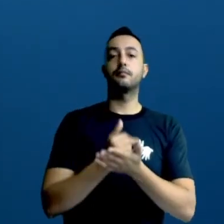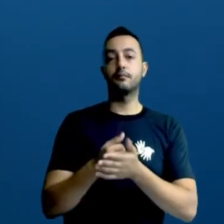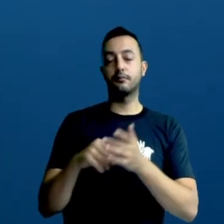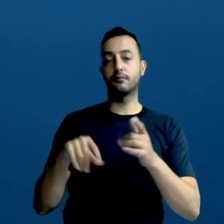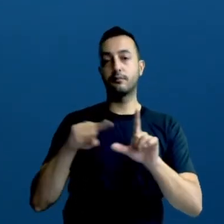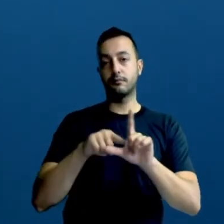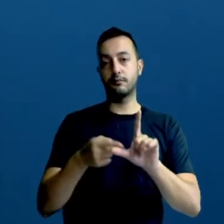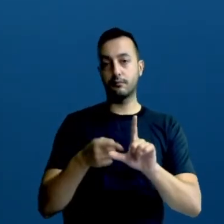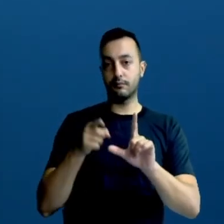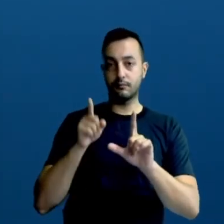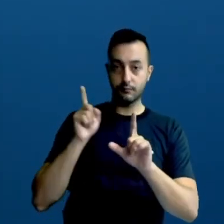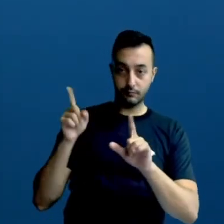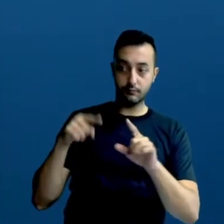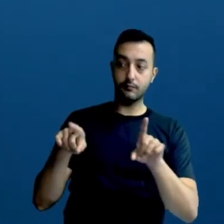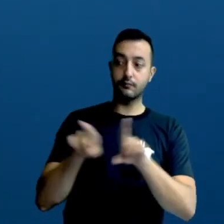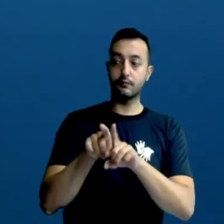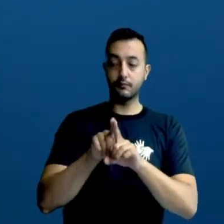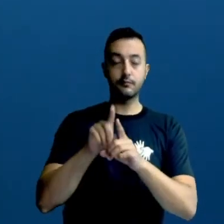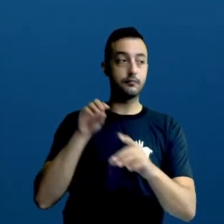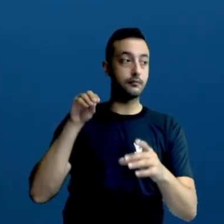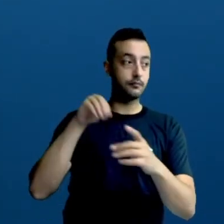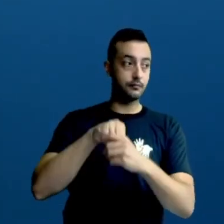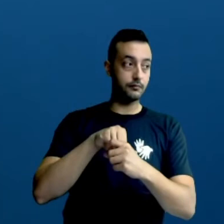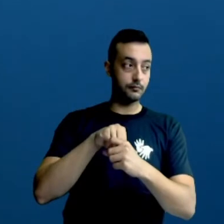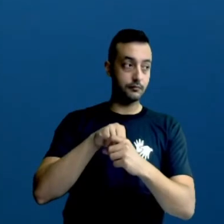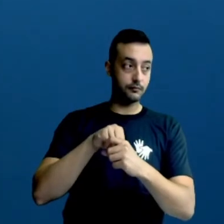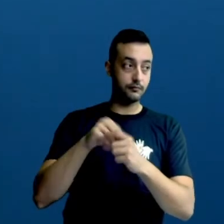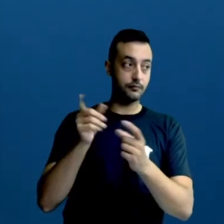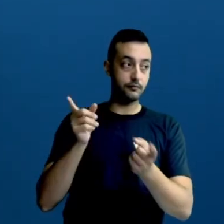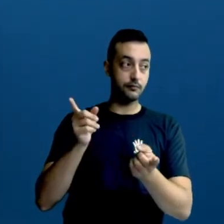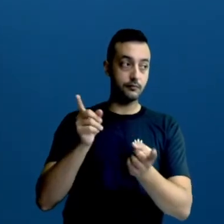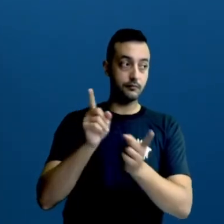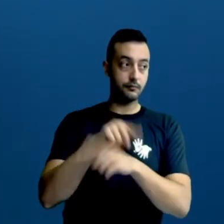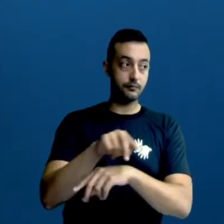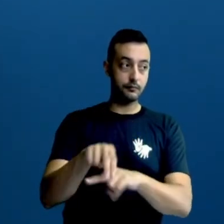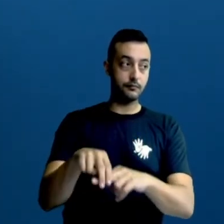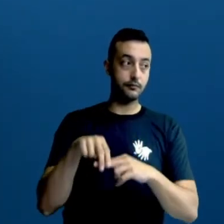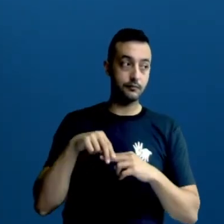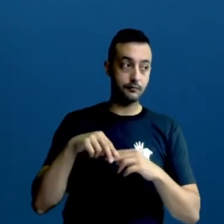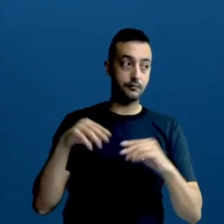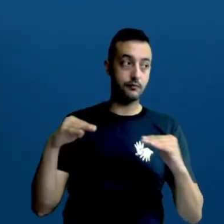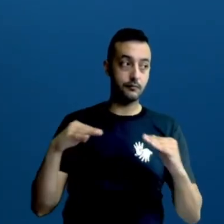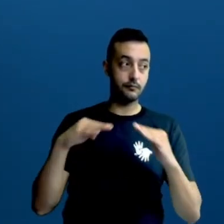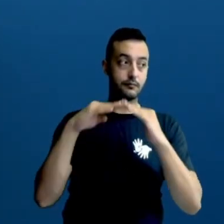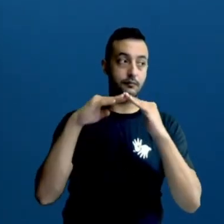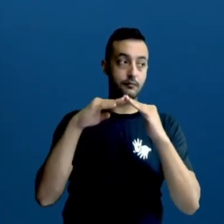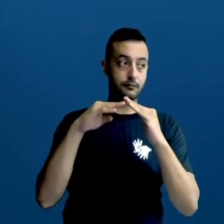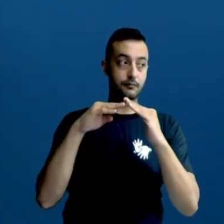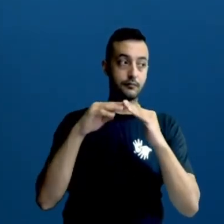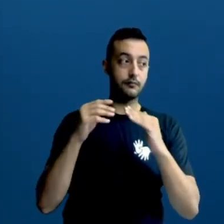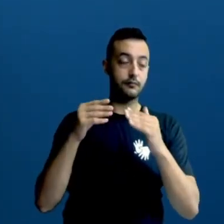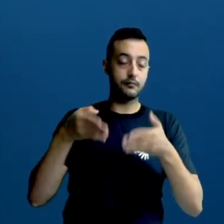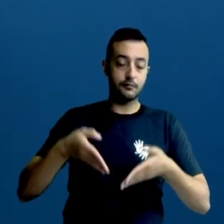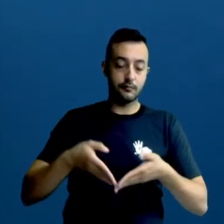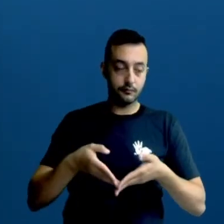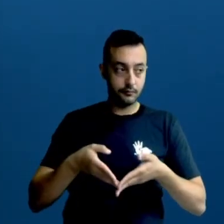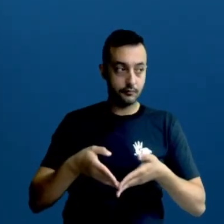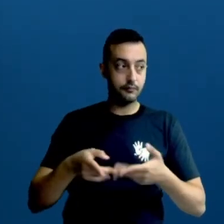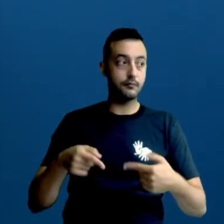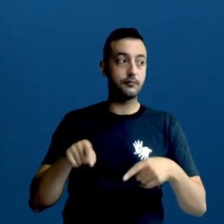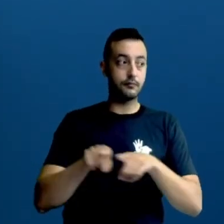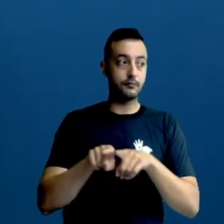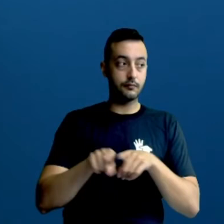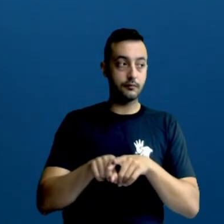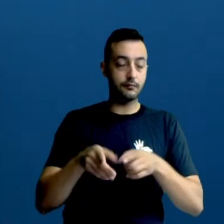é igual ao daqui de dentro, ó, eles são opostos pelo vértice. Então, se a gente tem 90 graus aqui, aqui também tem 90